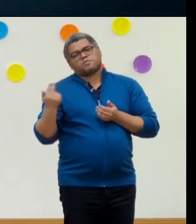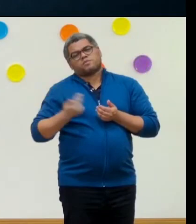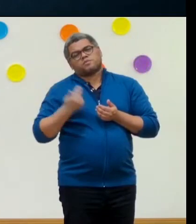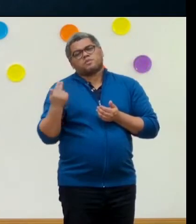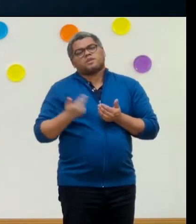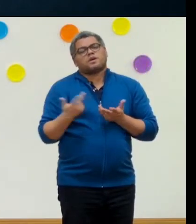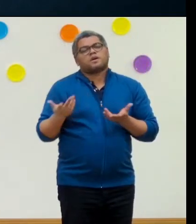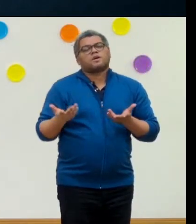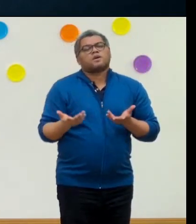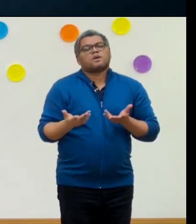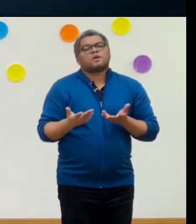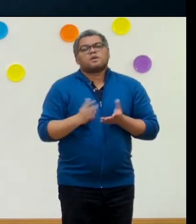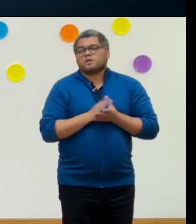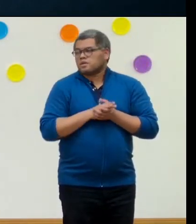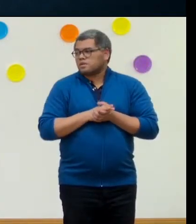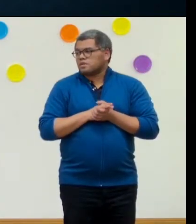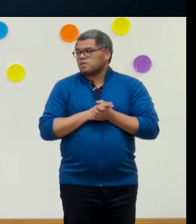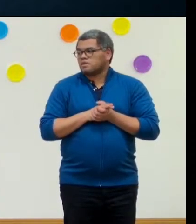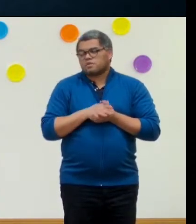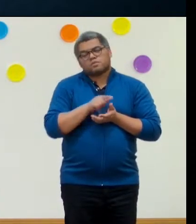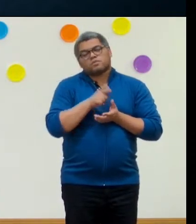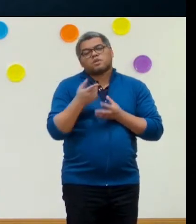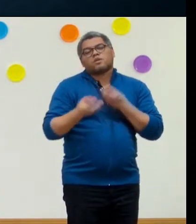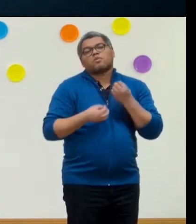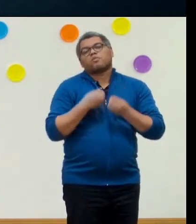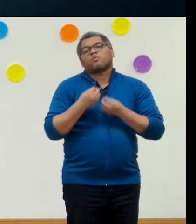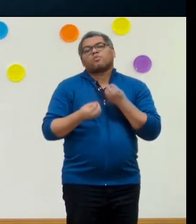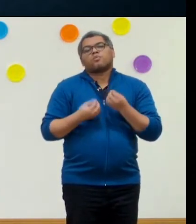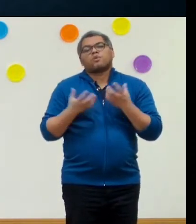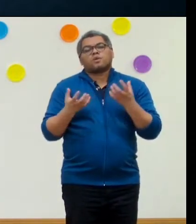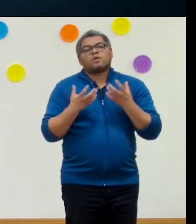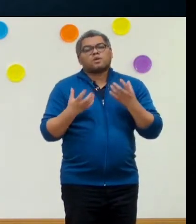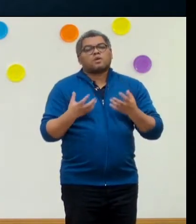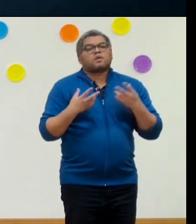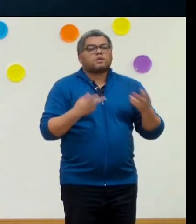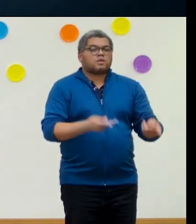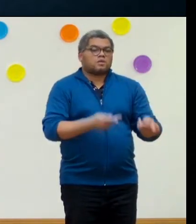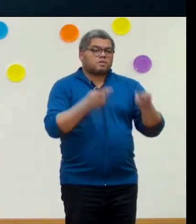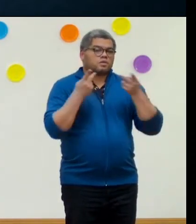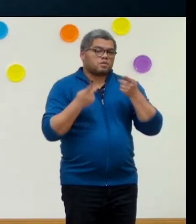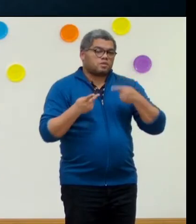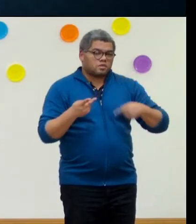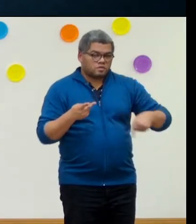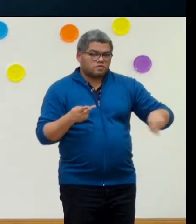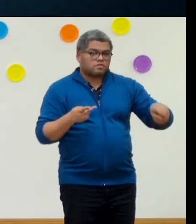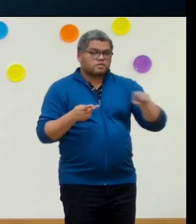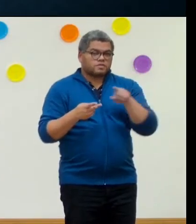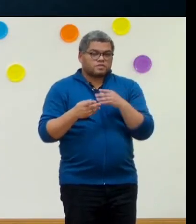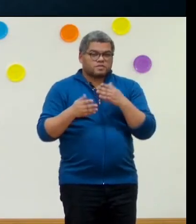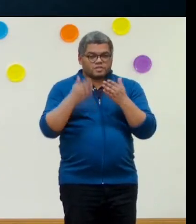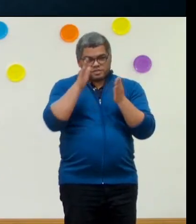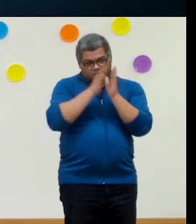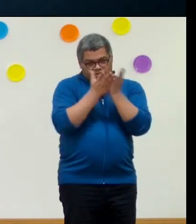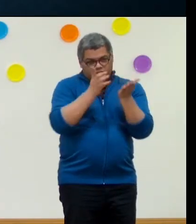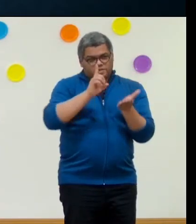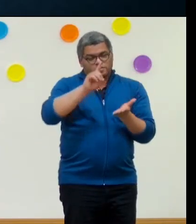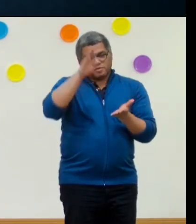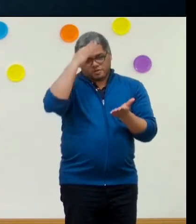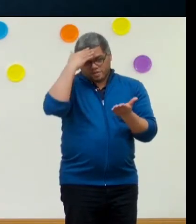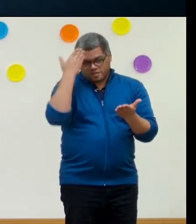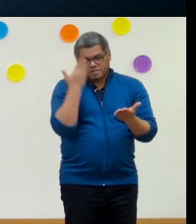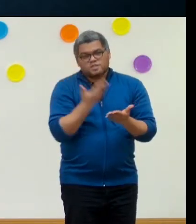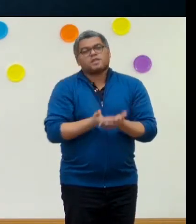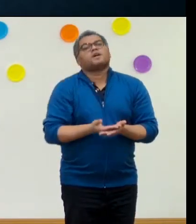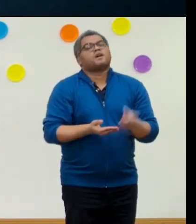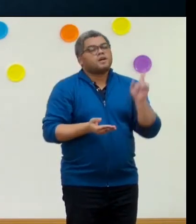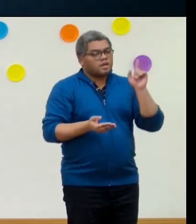gente não fazer isso. Eu quero te convidar, você crente, a crer na Bíblia. É isso